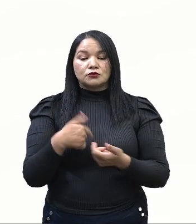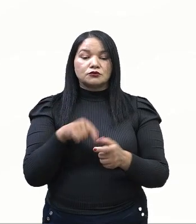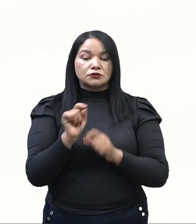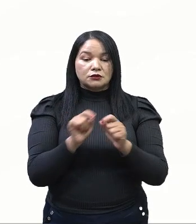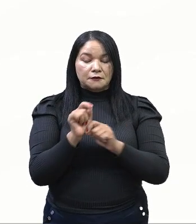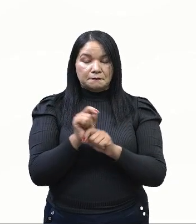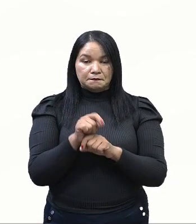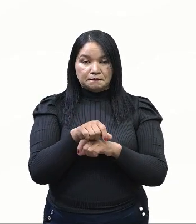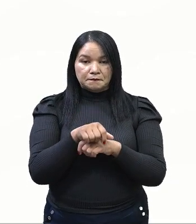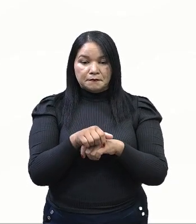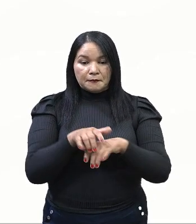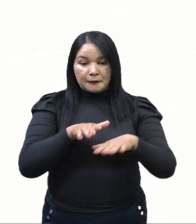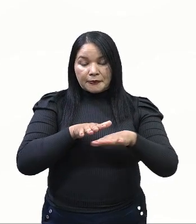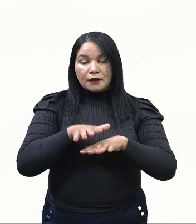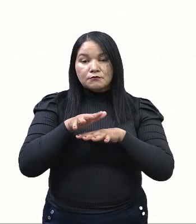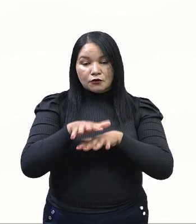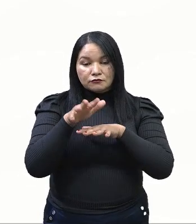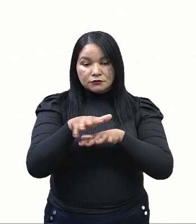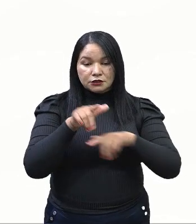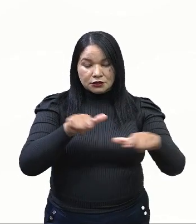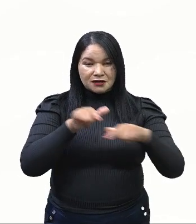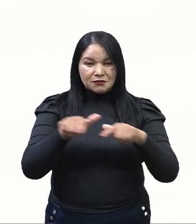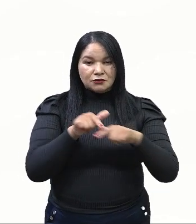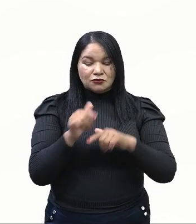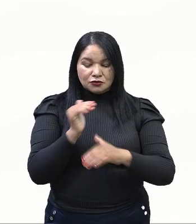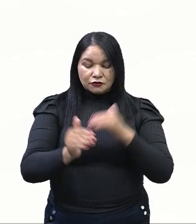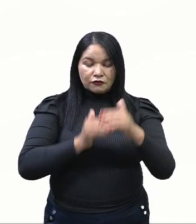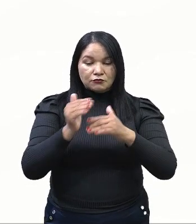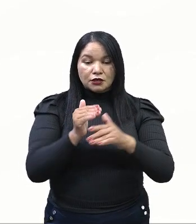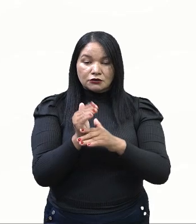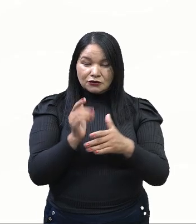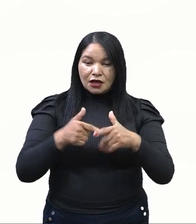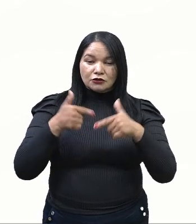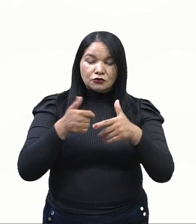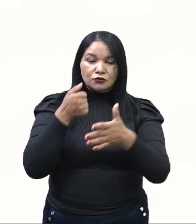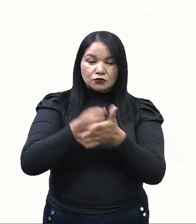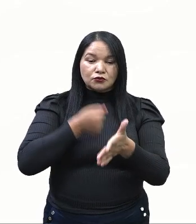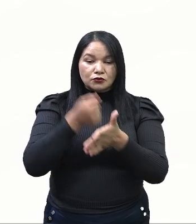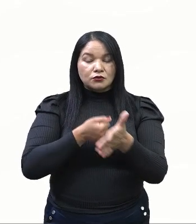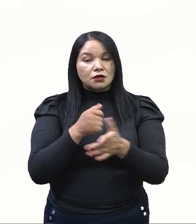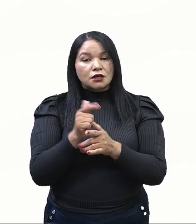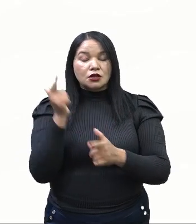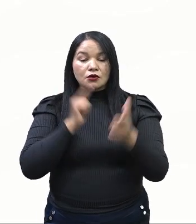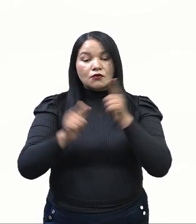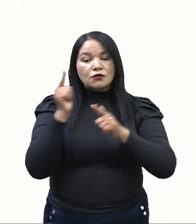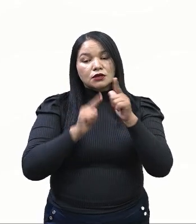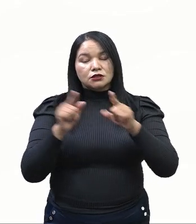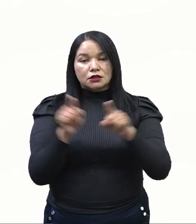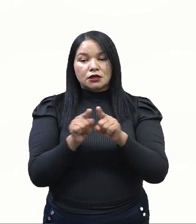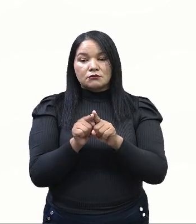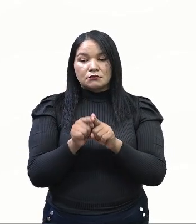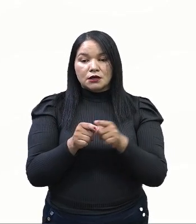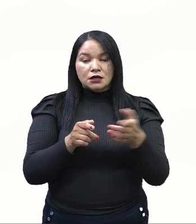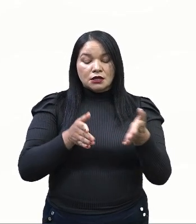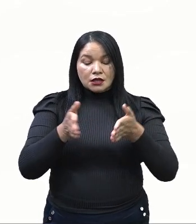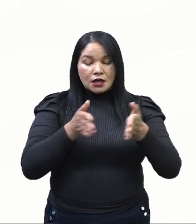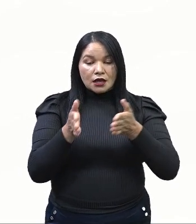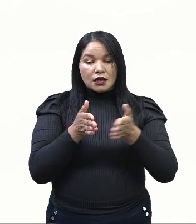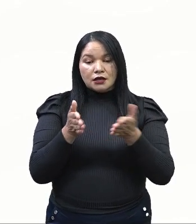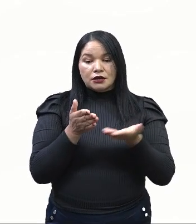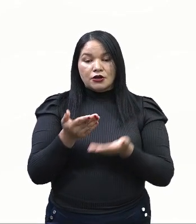dos trabalhadores, esse desenvolvimento da luta e algumas conquistas também, vai ser durante a Era